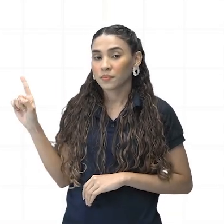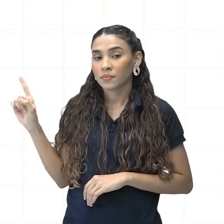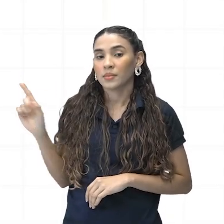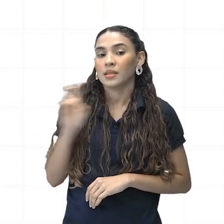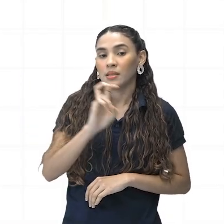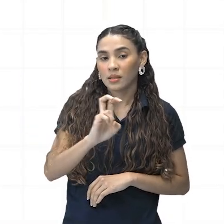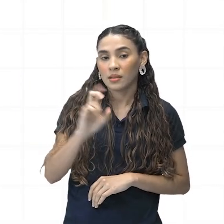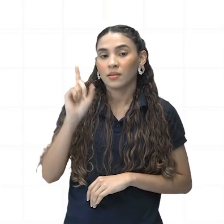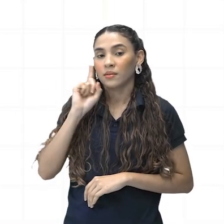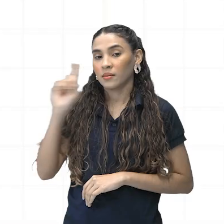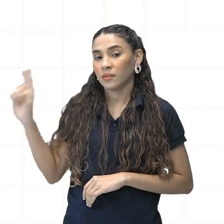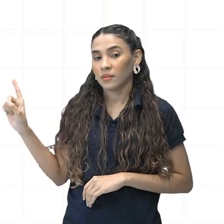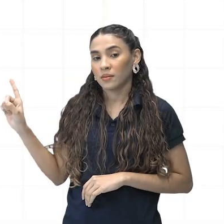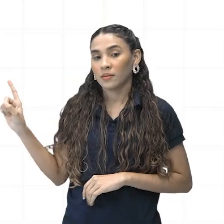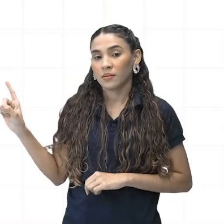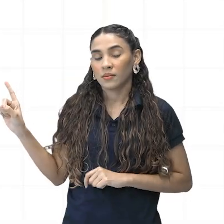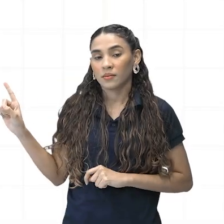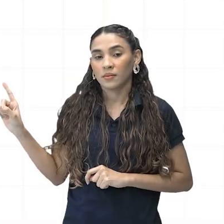5,